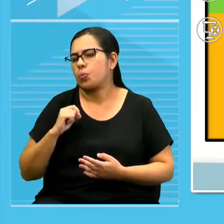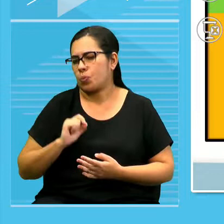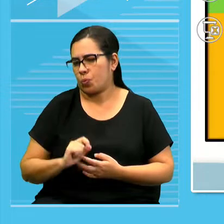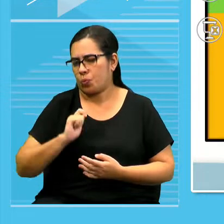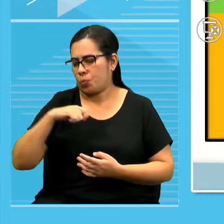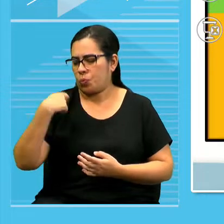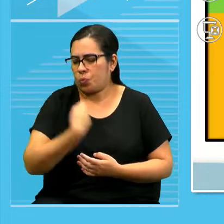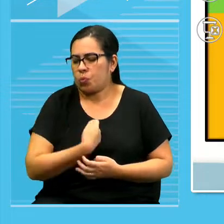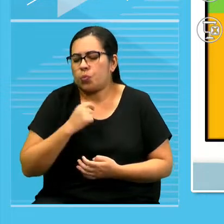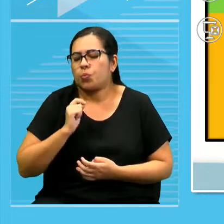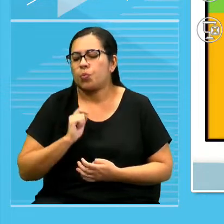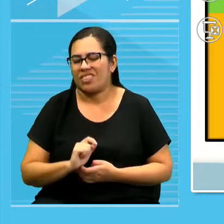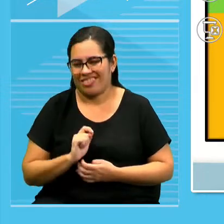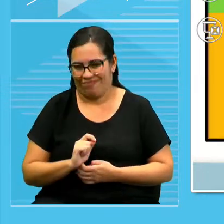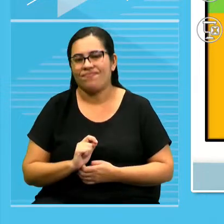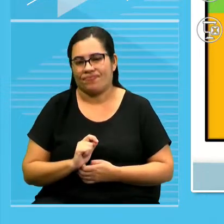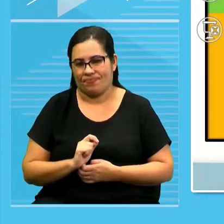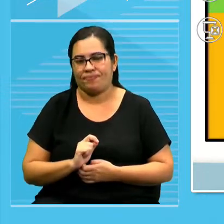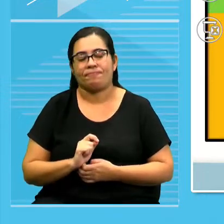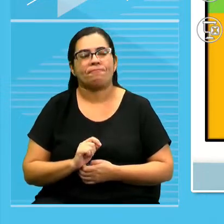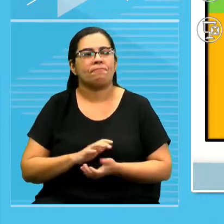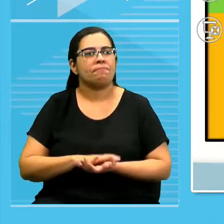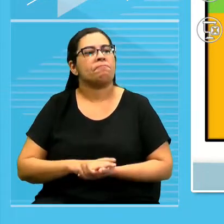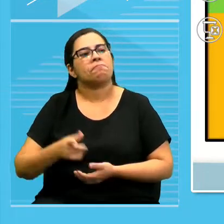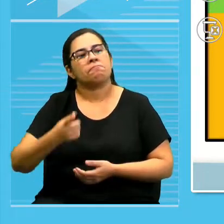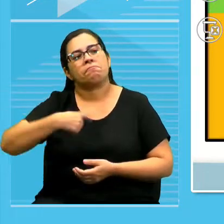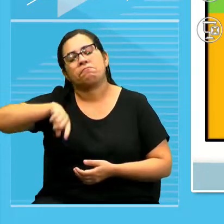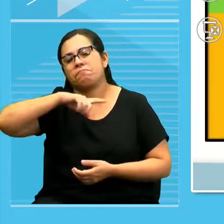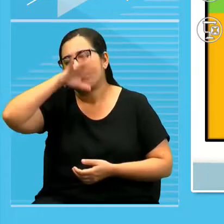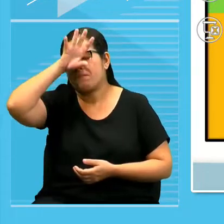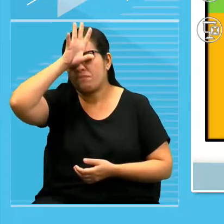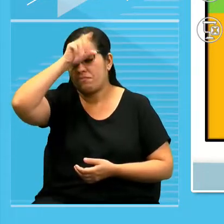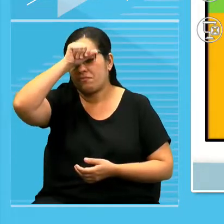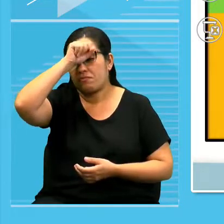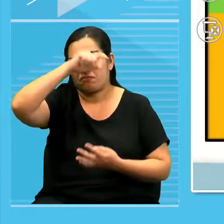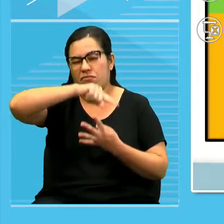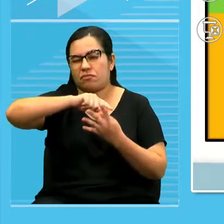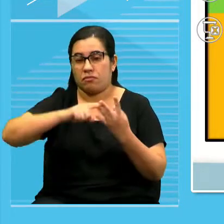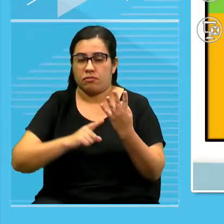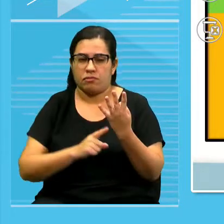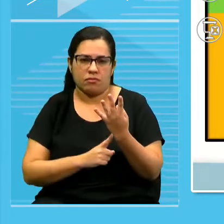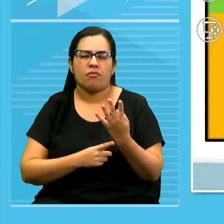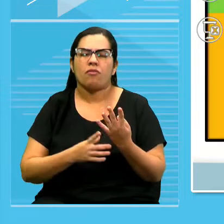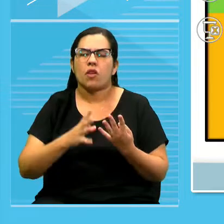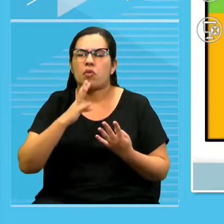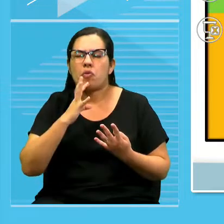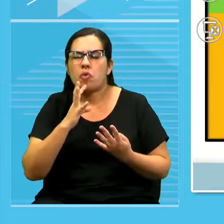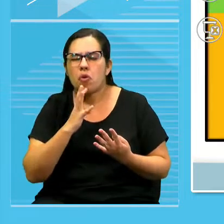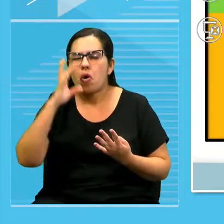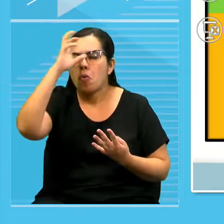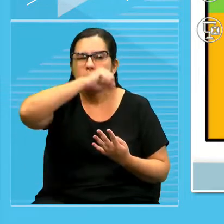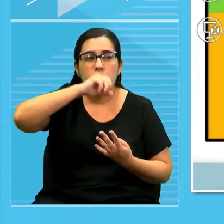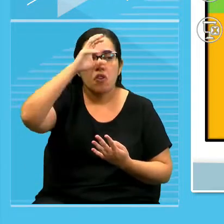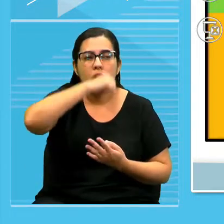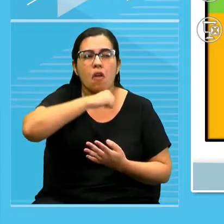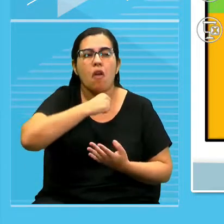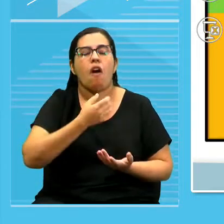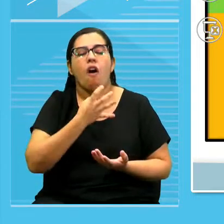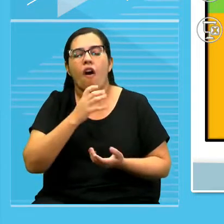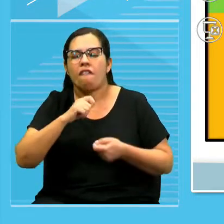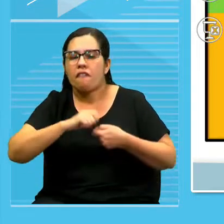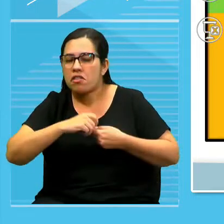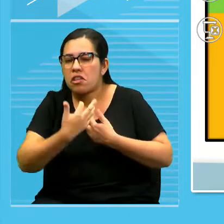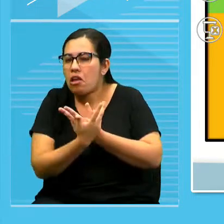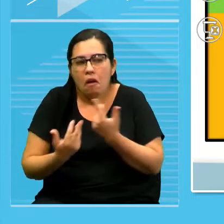Então a gente aprende isso aqui tô isso aqui a conhecer a fazer a conviver